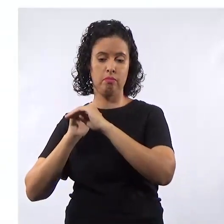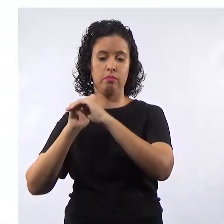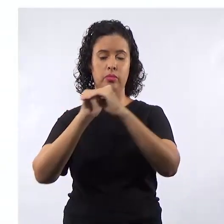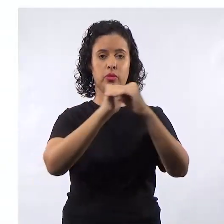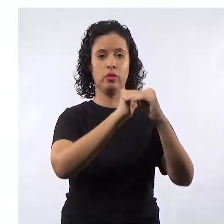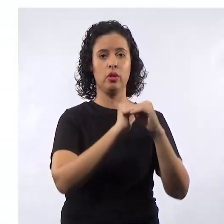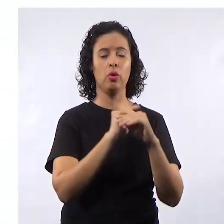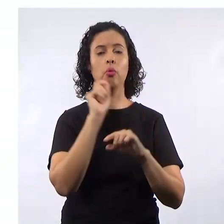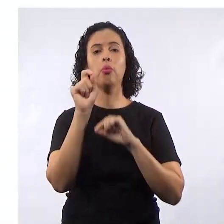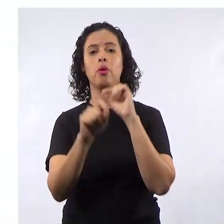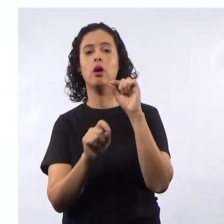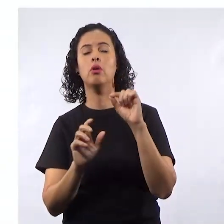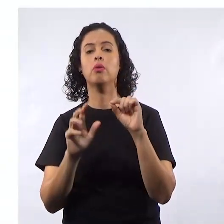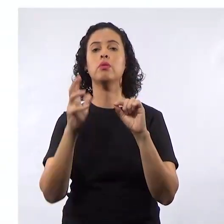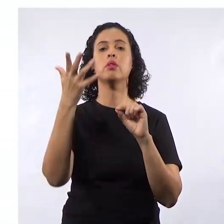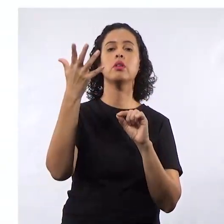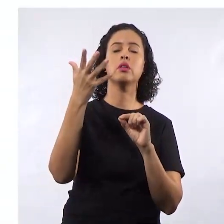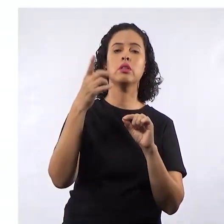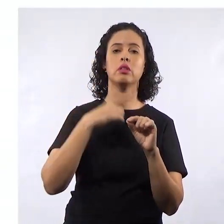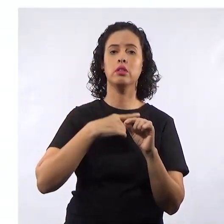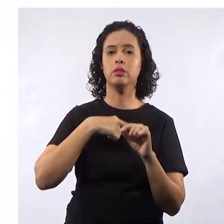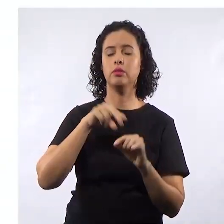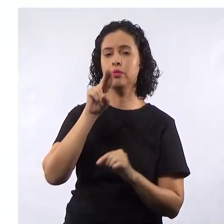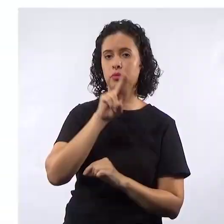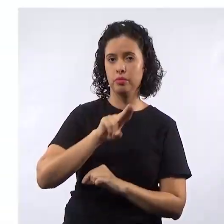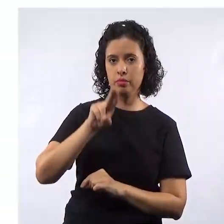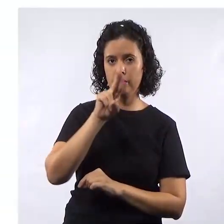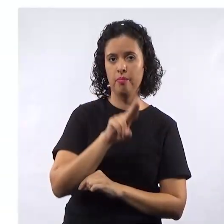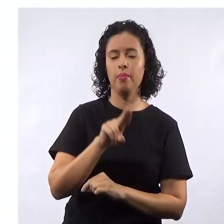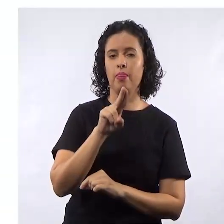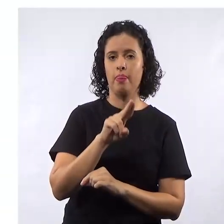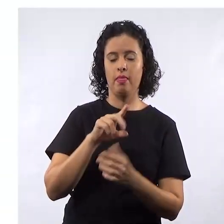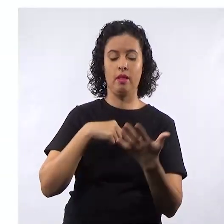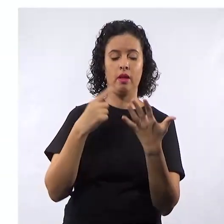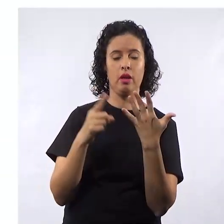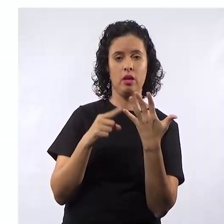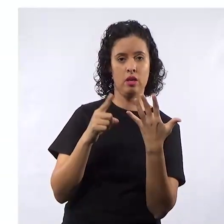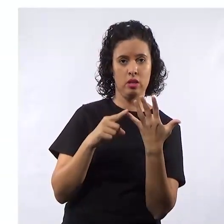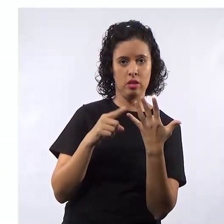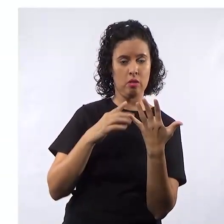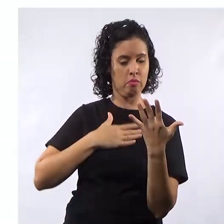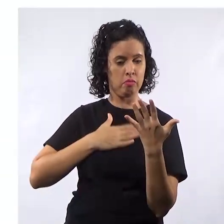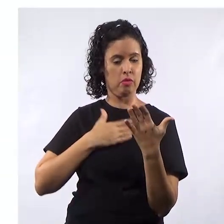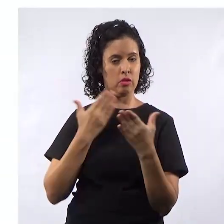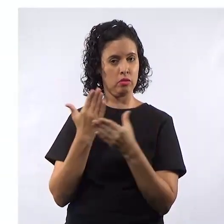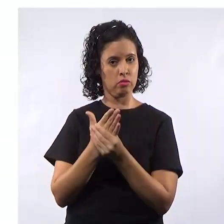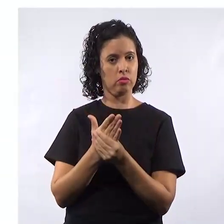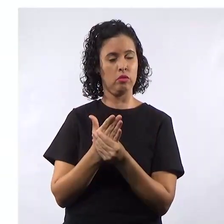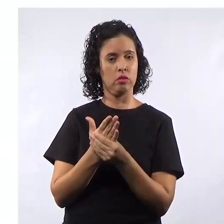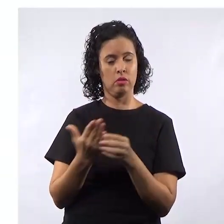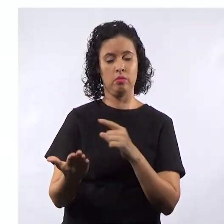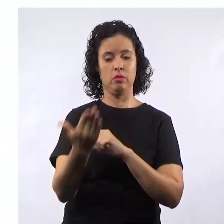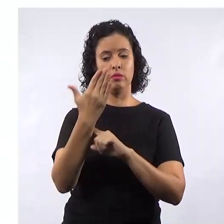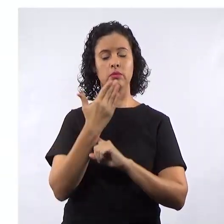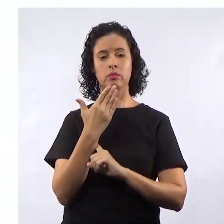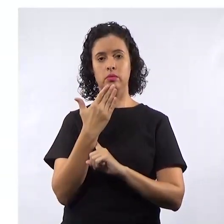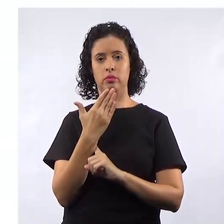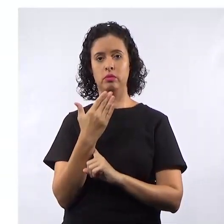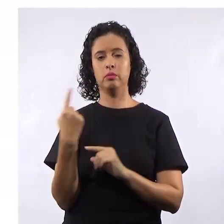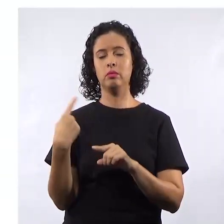que acontece? Além de eu poder utilizar essas jurisprudências aí nas minhas ações para estar me favorecendo da forma que eu quiser, porque eu posso